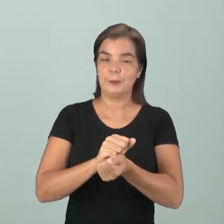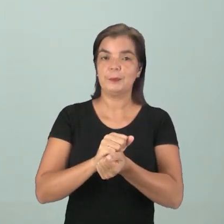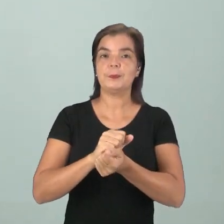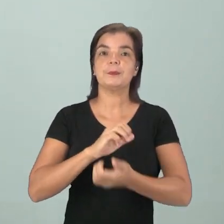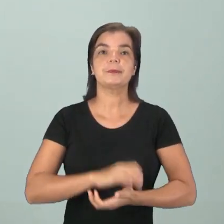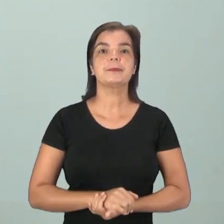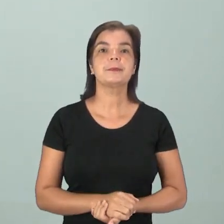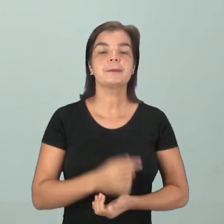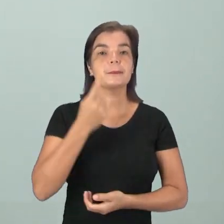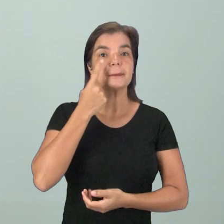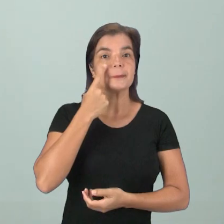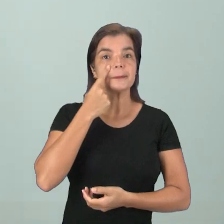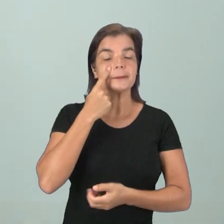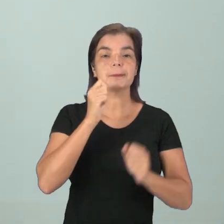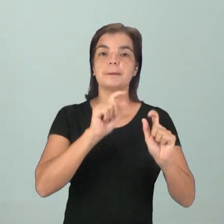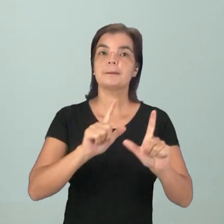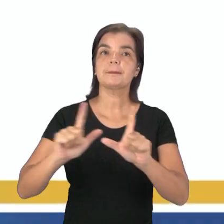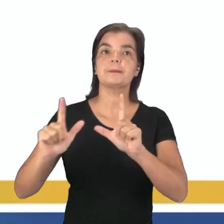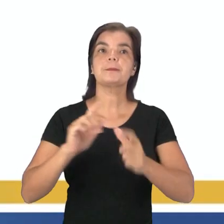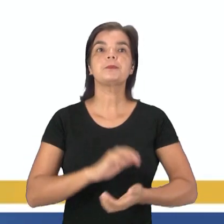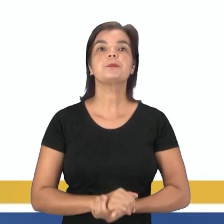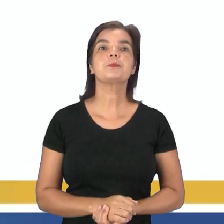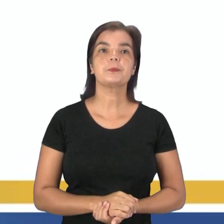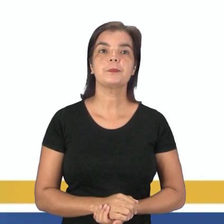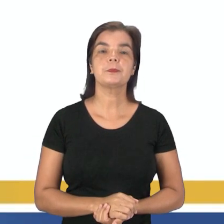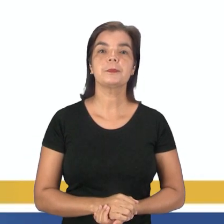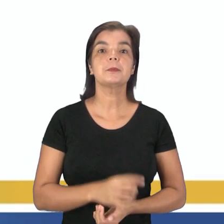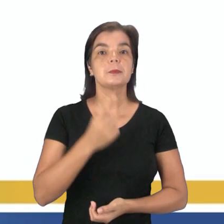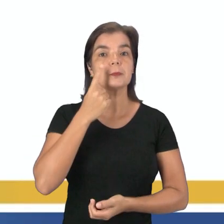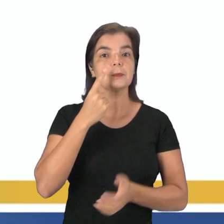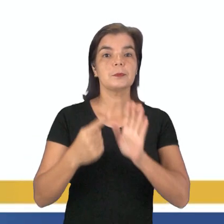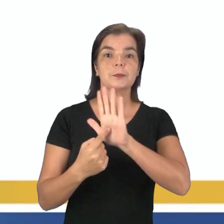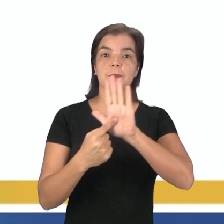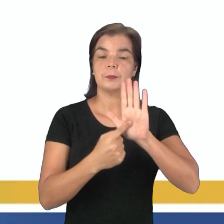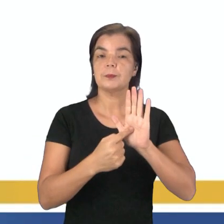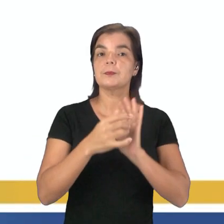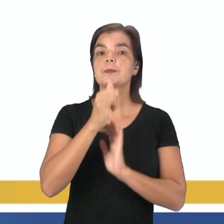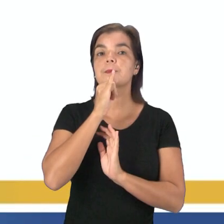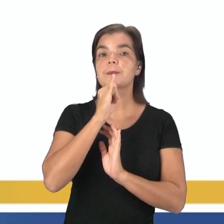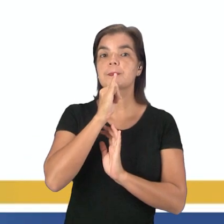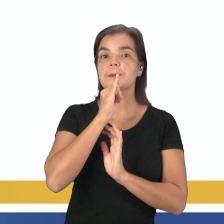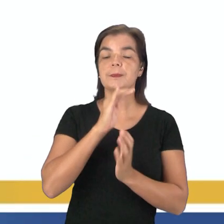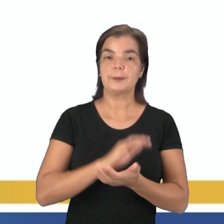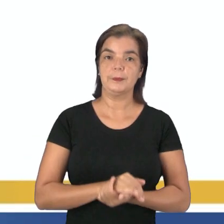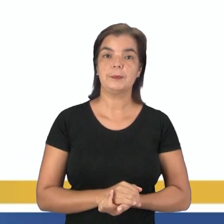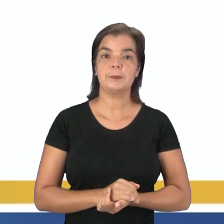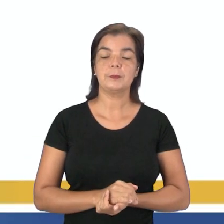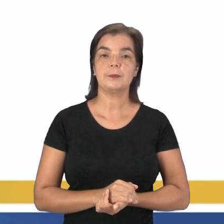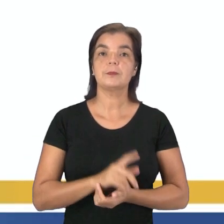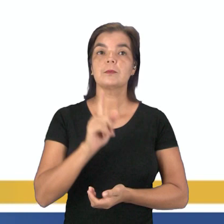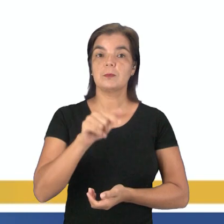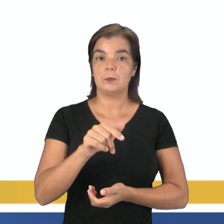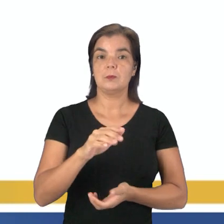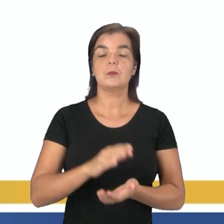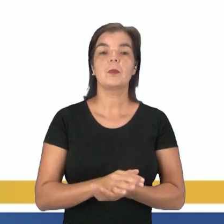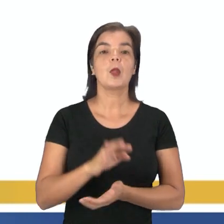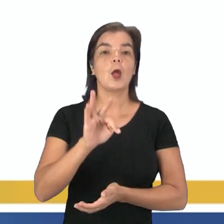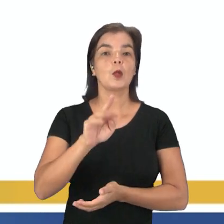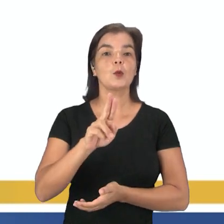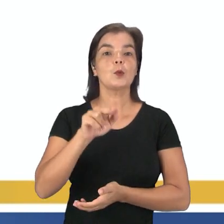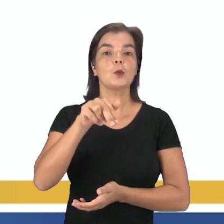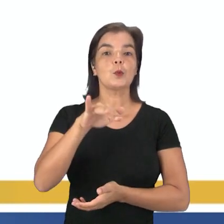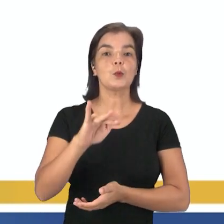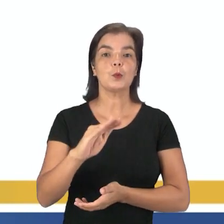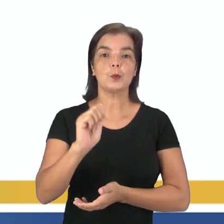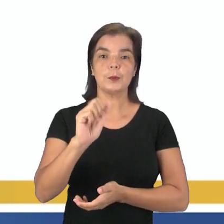Vamos lá, continuando para a gente entender um pouco melhor. Aqui eu trouxe dois exemplos que são as túnicas romanas,